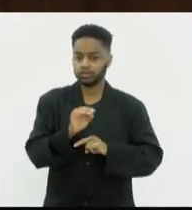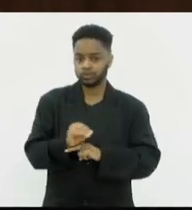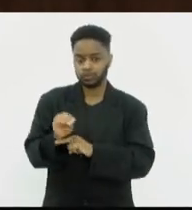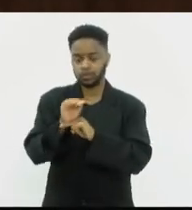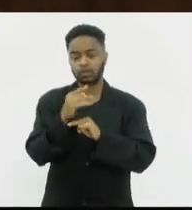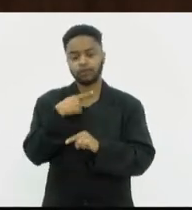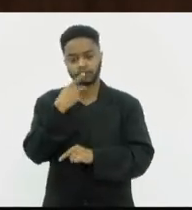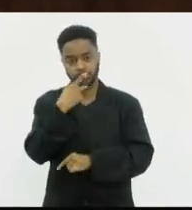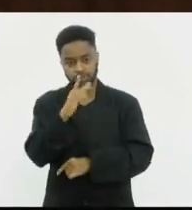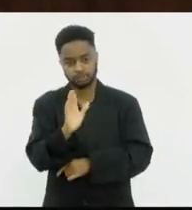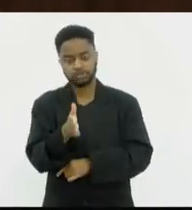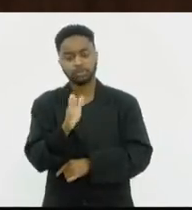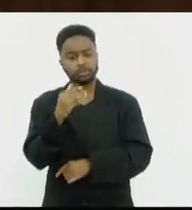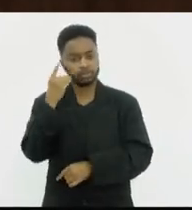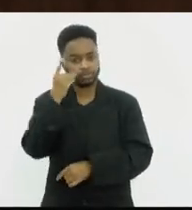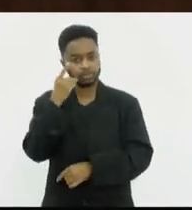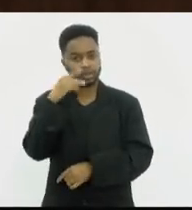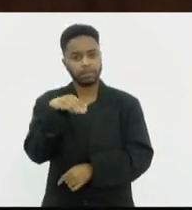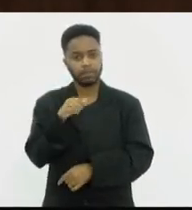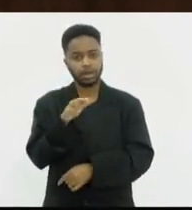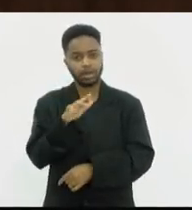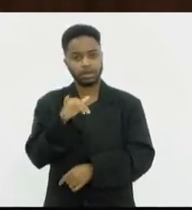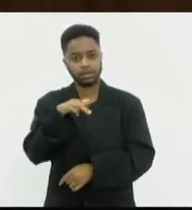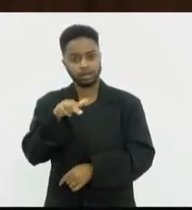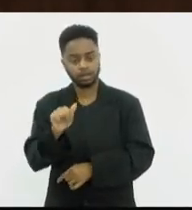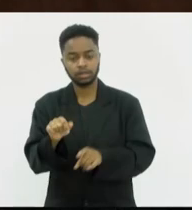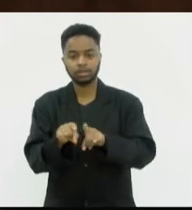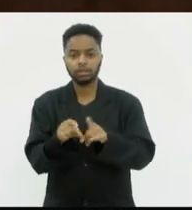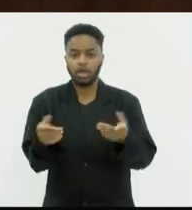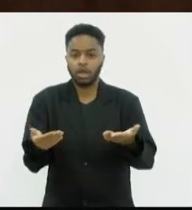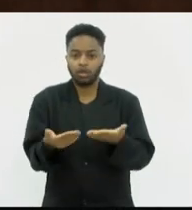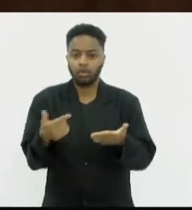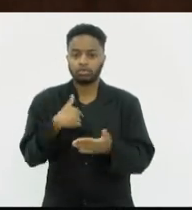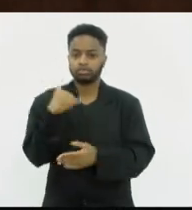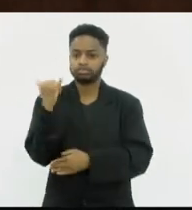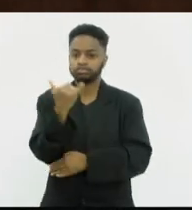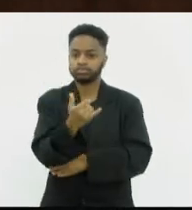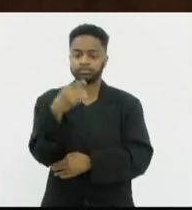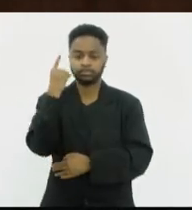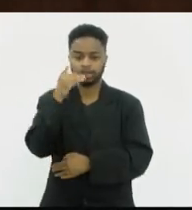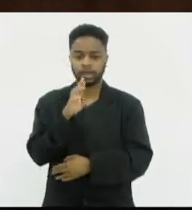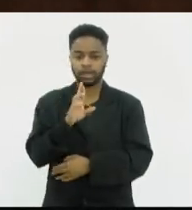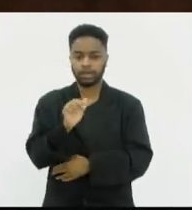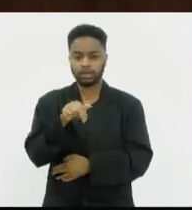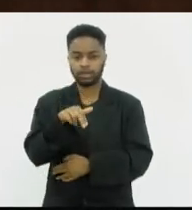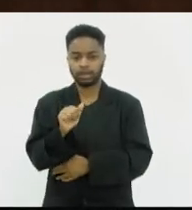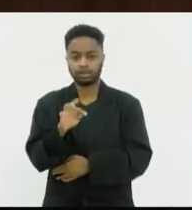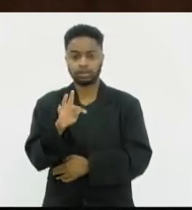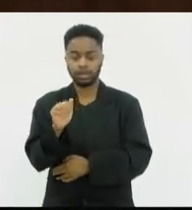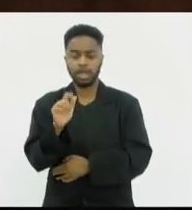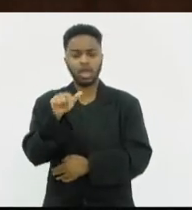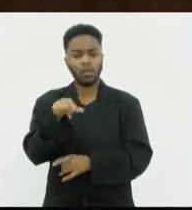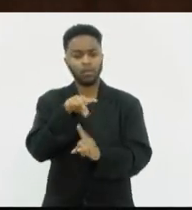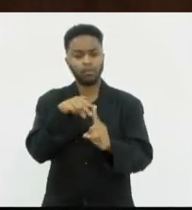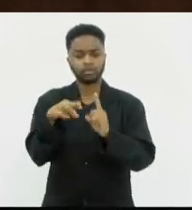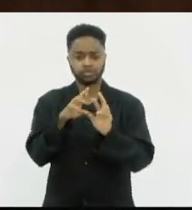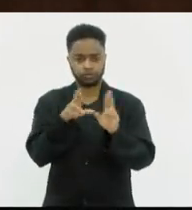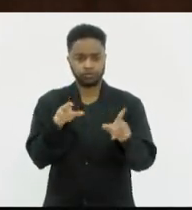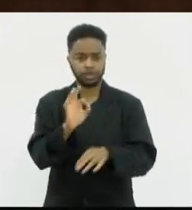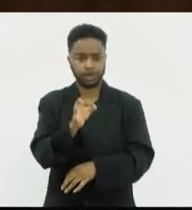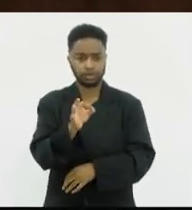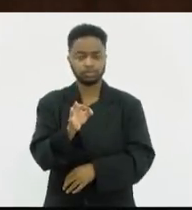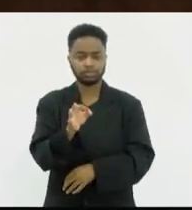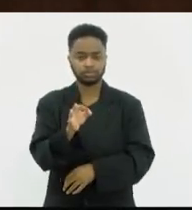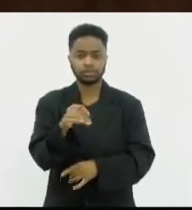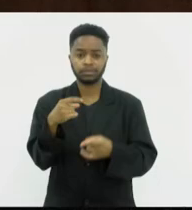já para a deputada Marina do MST, falo agora para a deputada Renata Souza. É um olhar diferente. É um